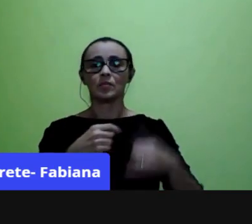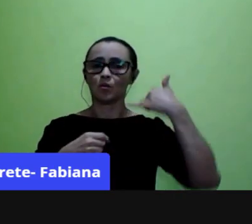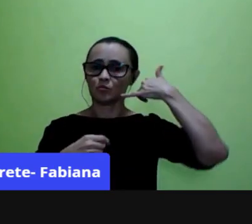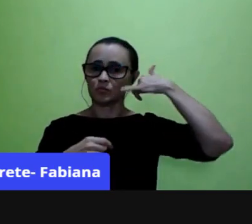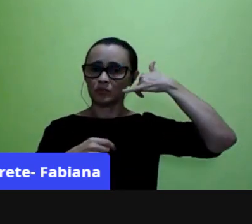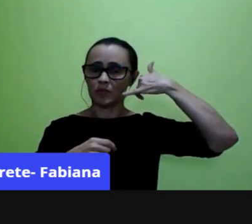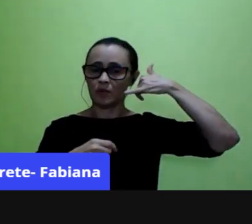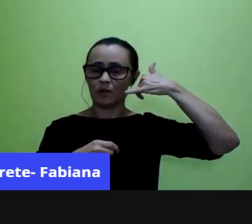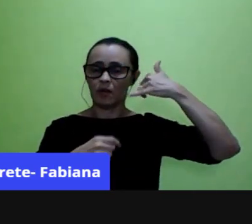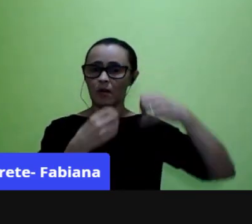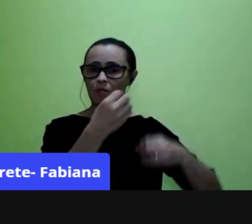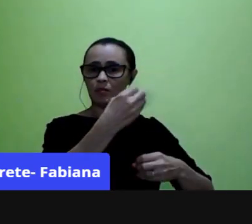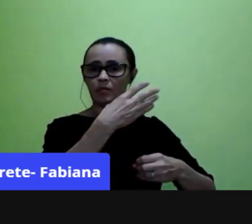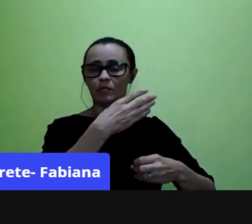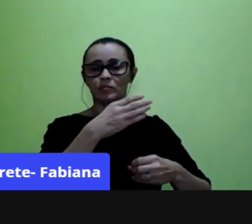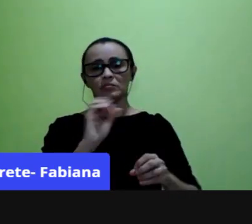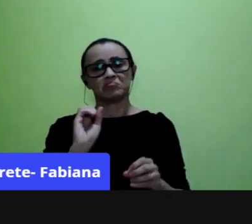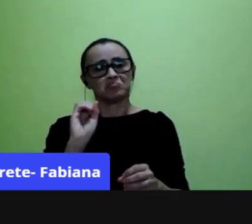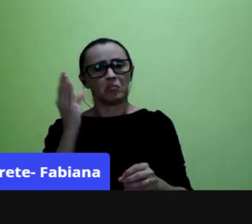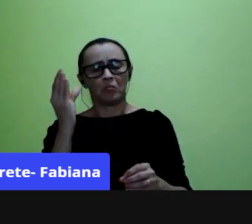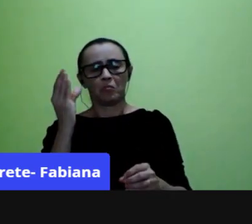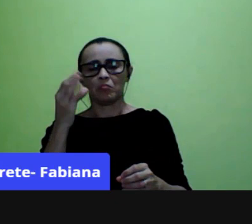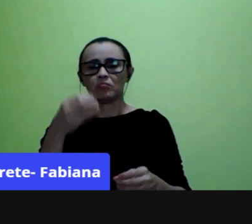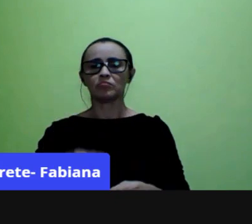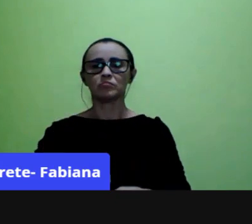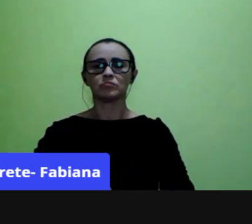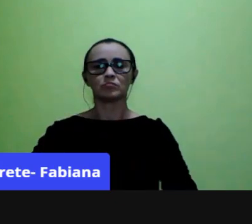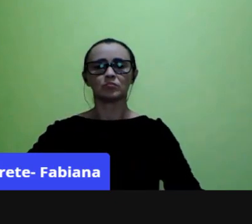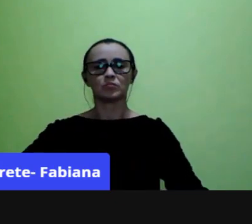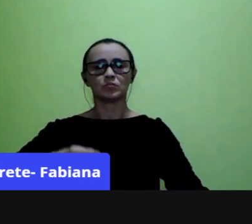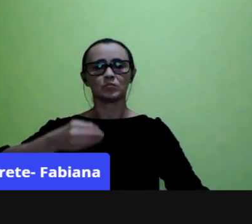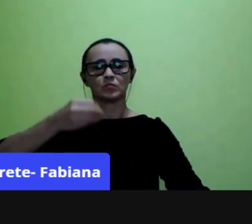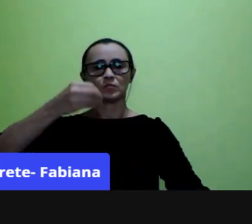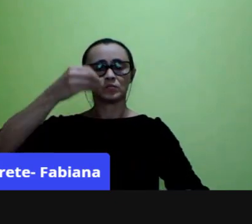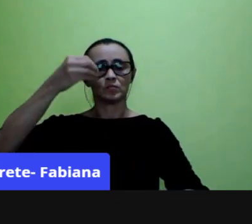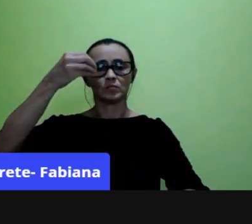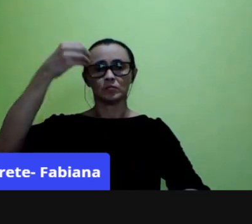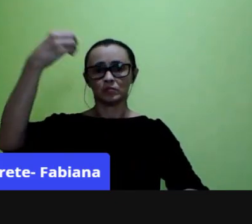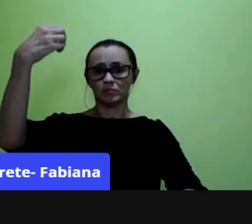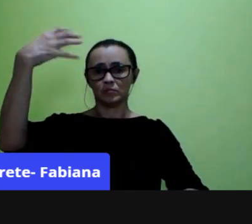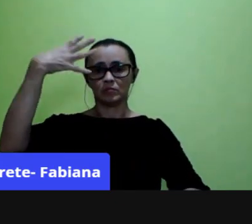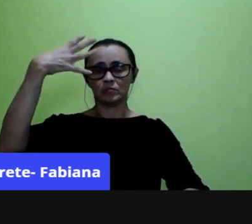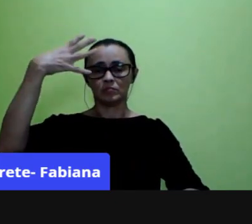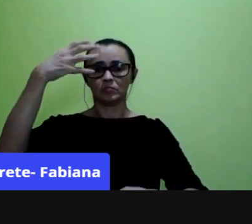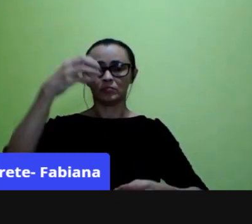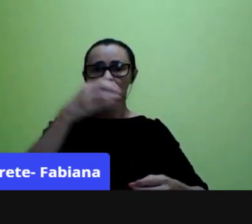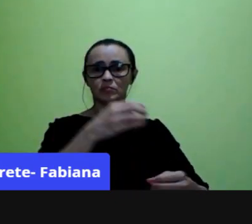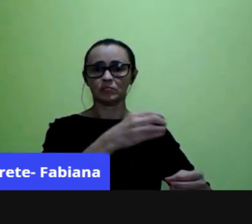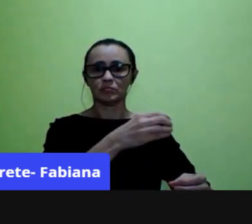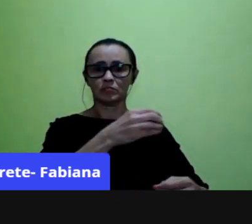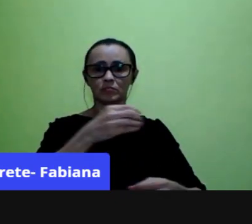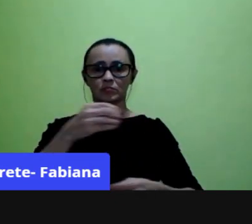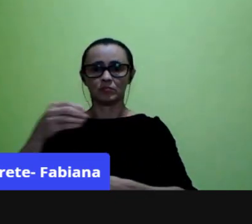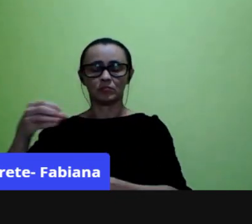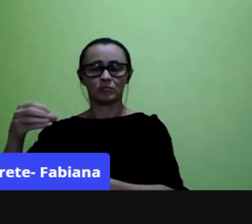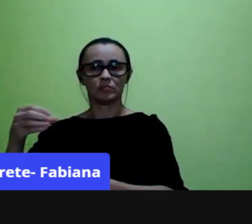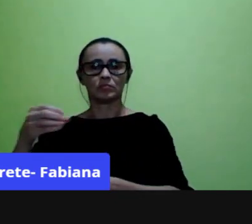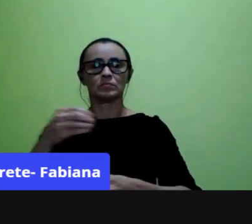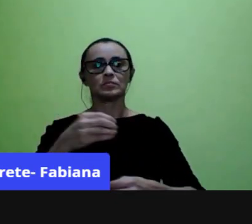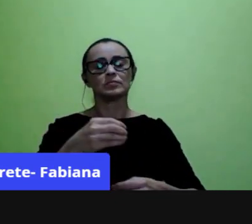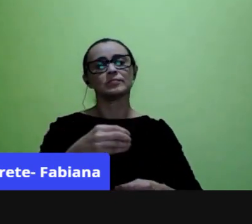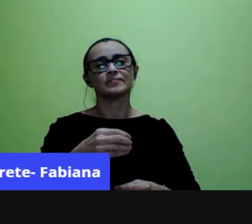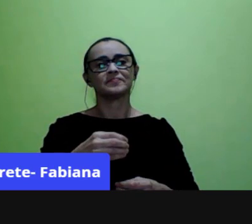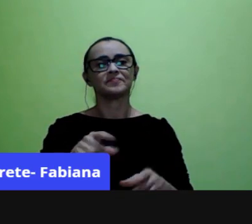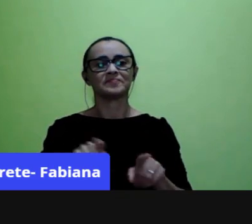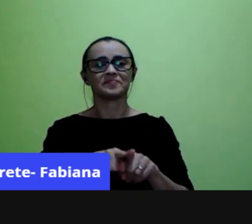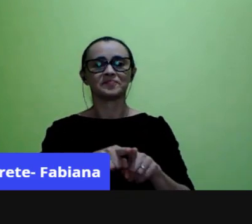um pendente de luz, né? Qualquer fonte luminosa que você consegue mover ela. Uma coisa interessante é você colocar, deixa eu ver para